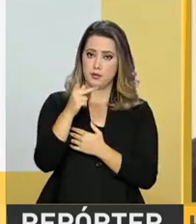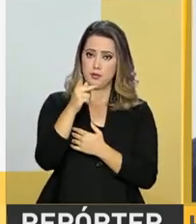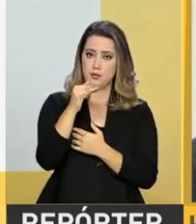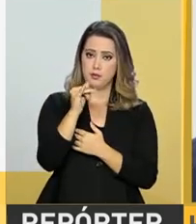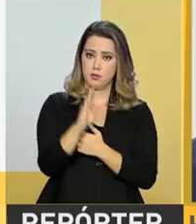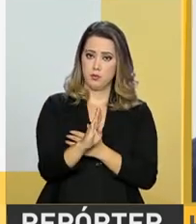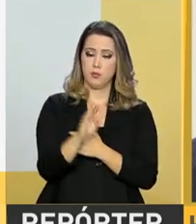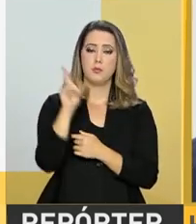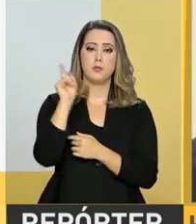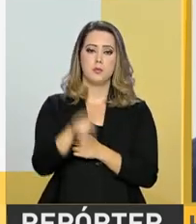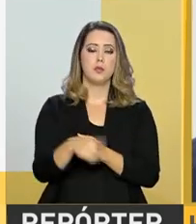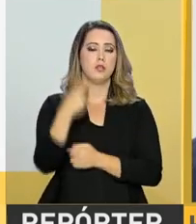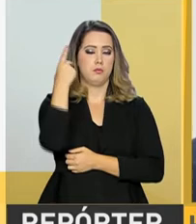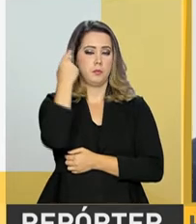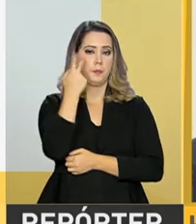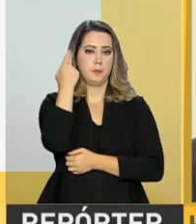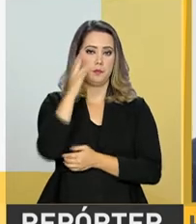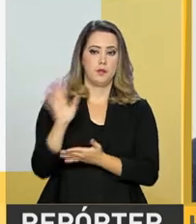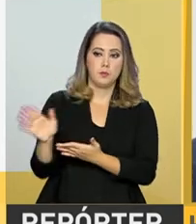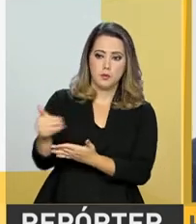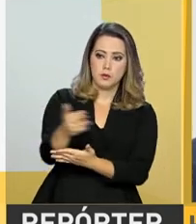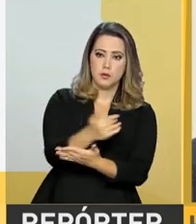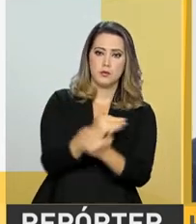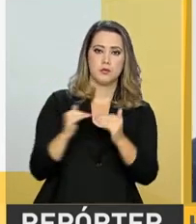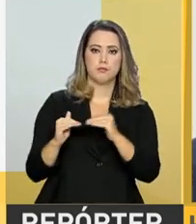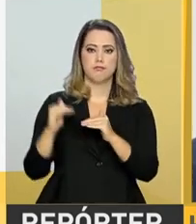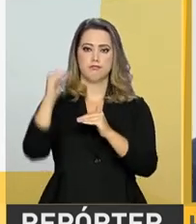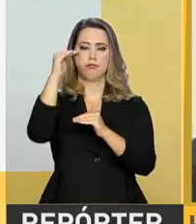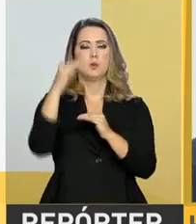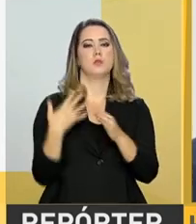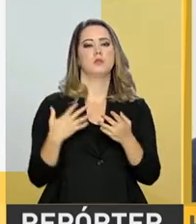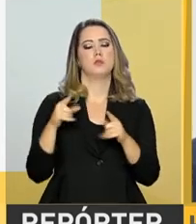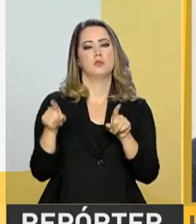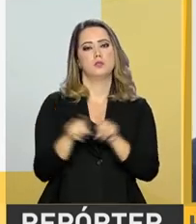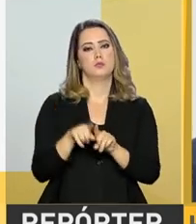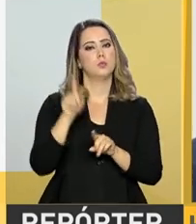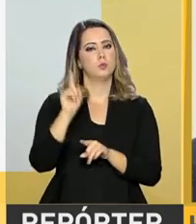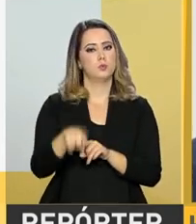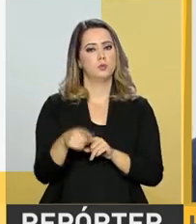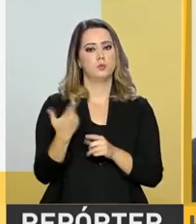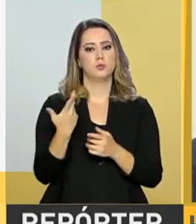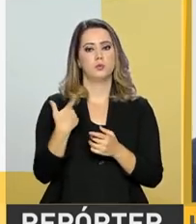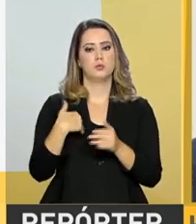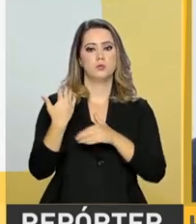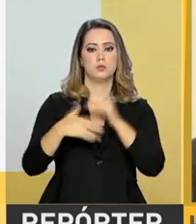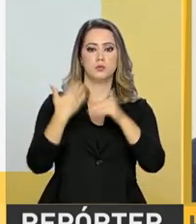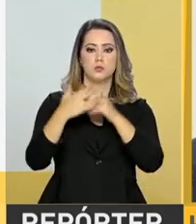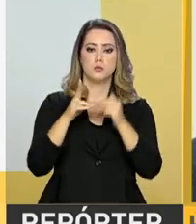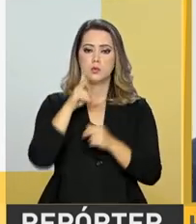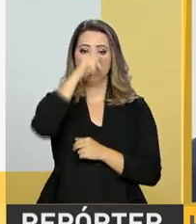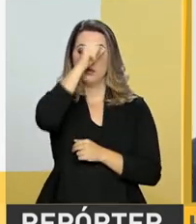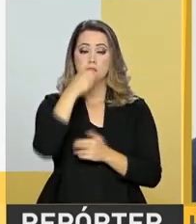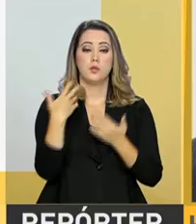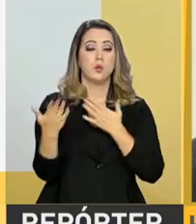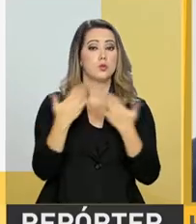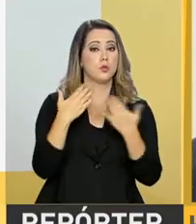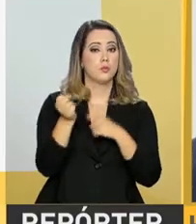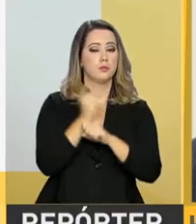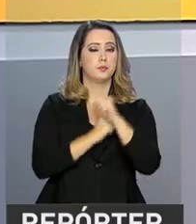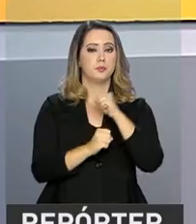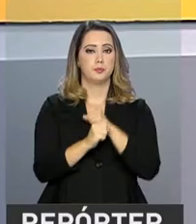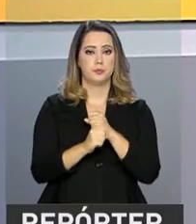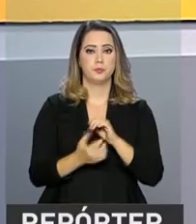crescendo, então é normal que a arrecadação cresça mais que o PIB e cresça de uma forma cada vez mais forte em relação ao ano